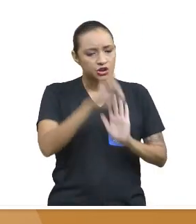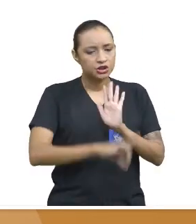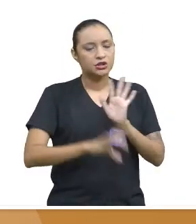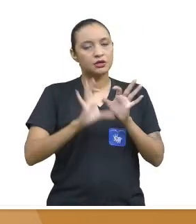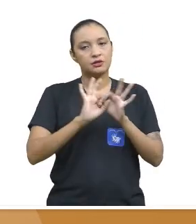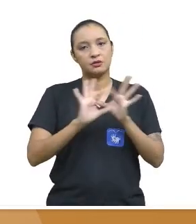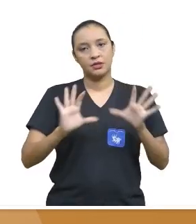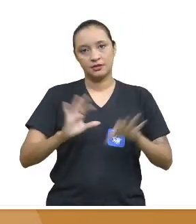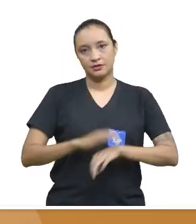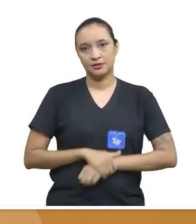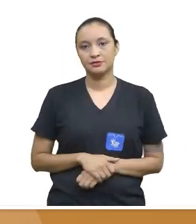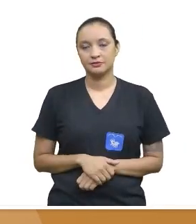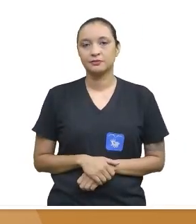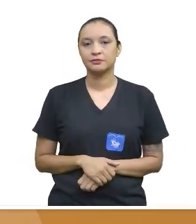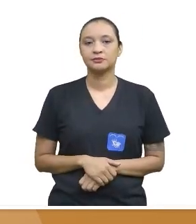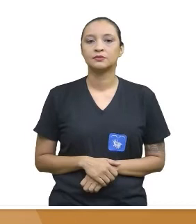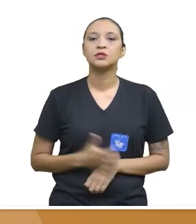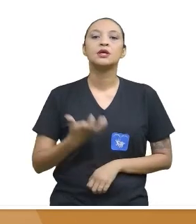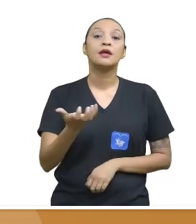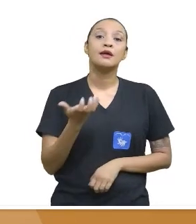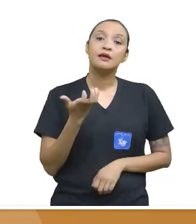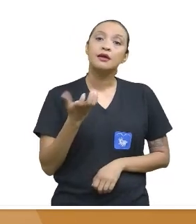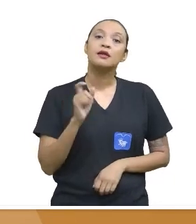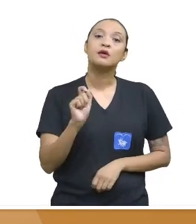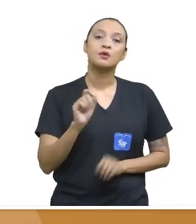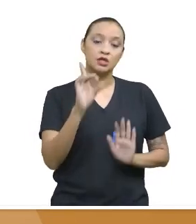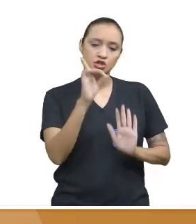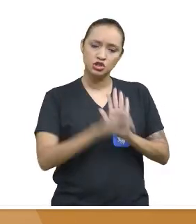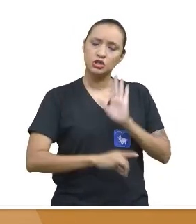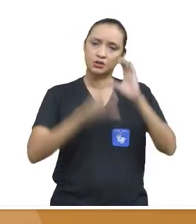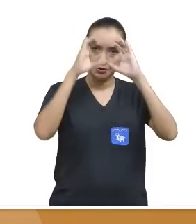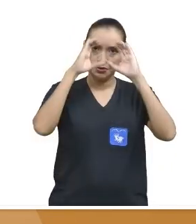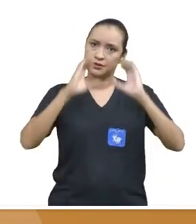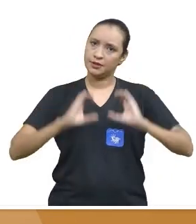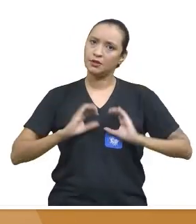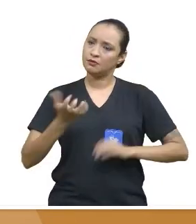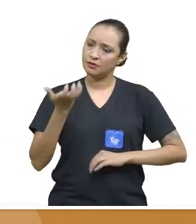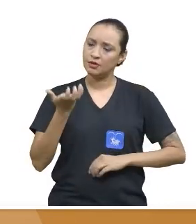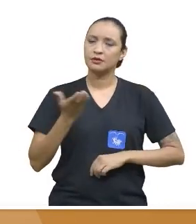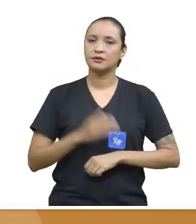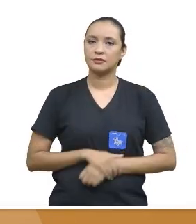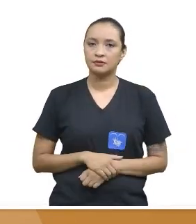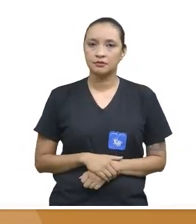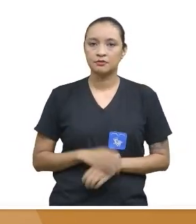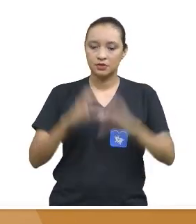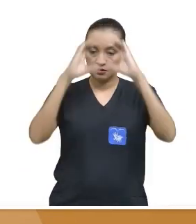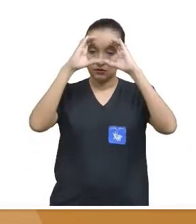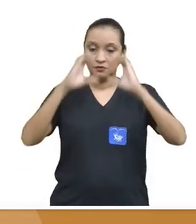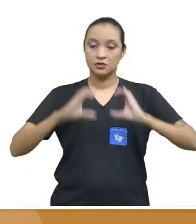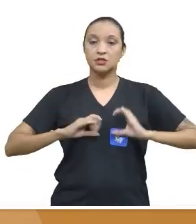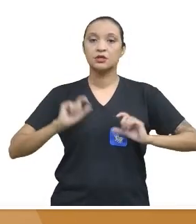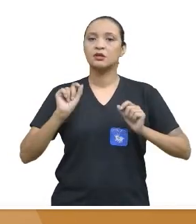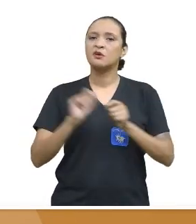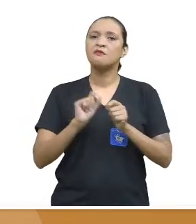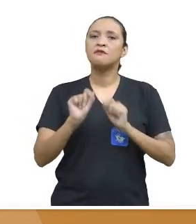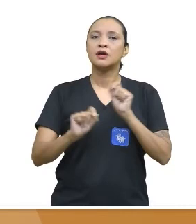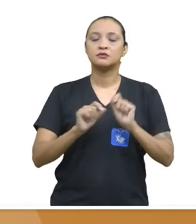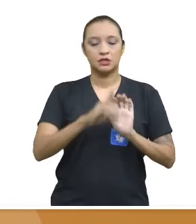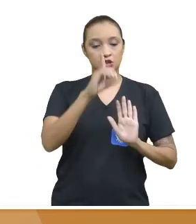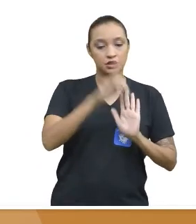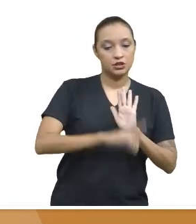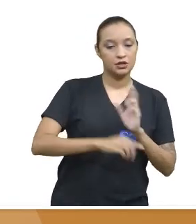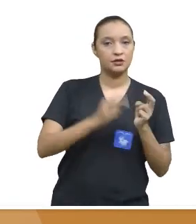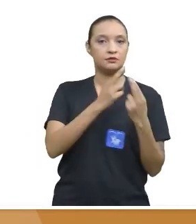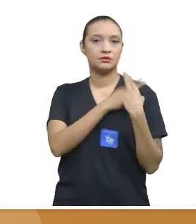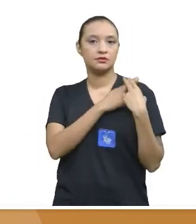que os estudantes faziam? Queriam poder exercer seus direitos de cidadão. O que o cidadão faz, professora? Tem direitos e deveres.